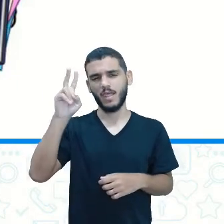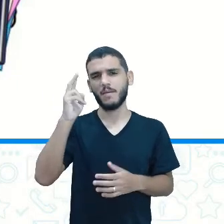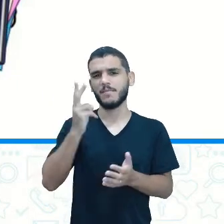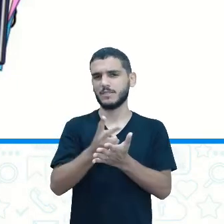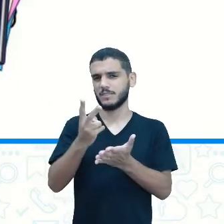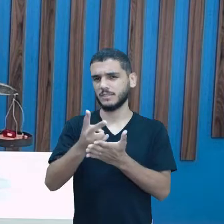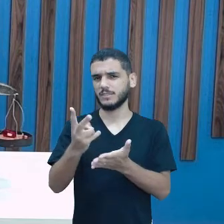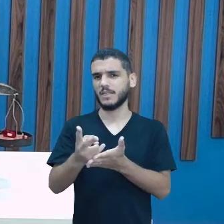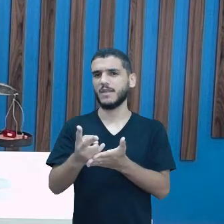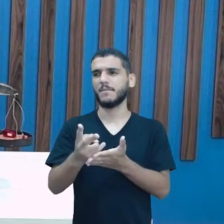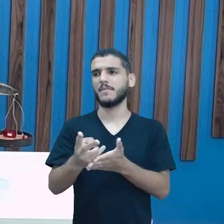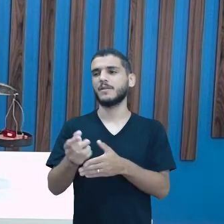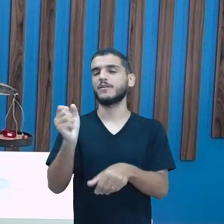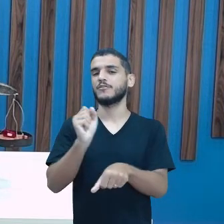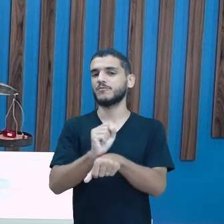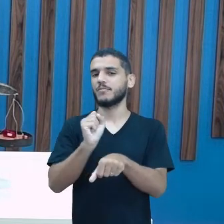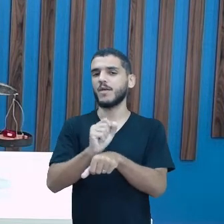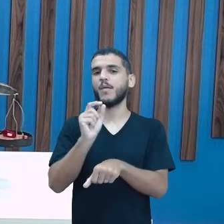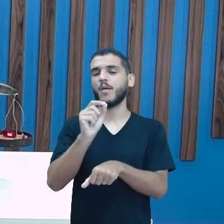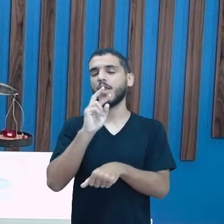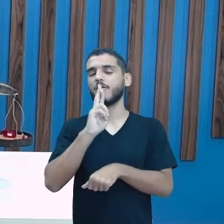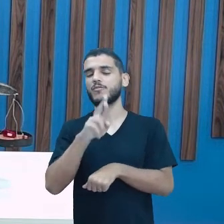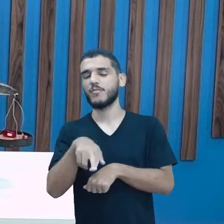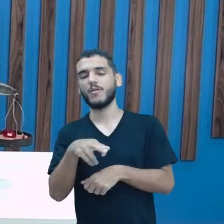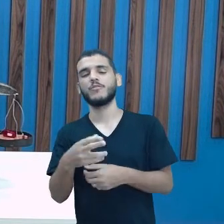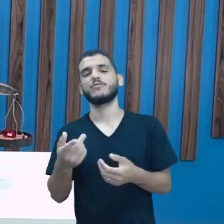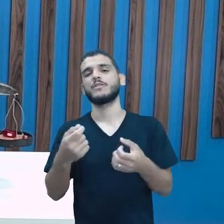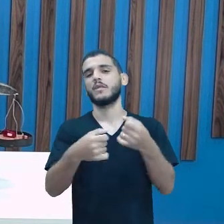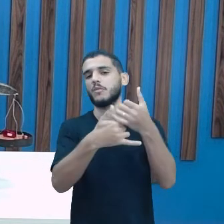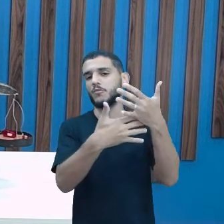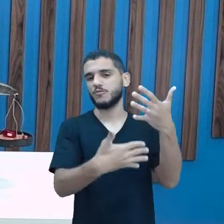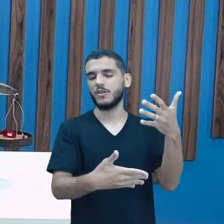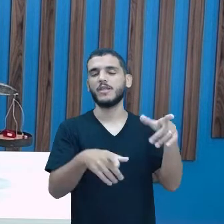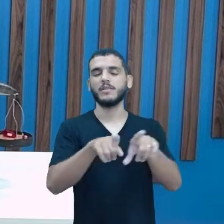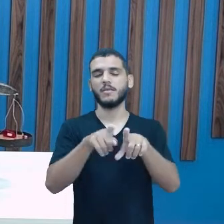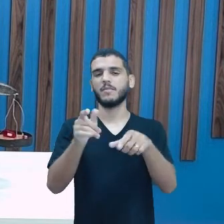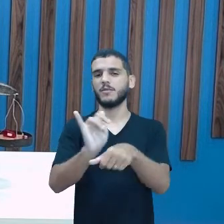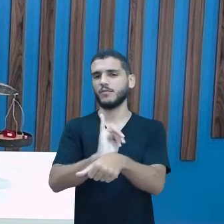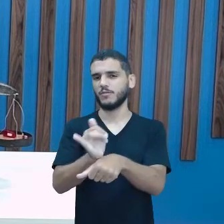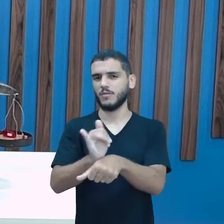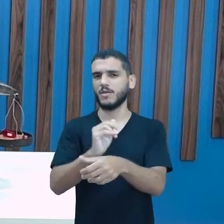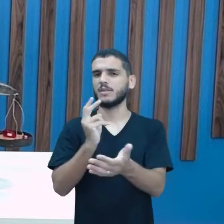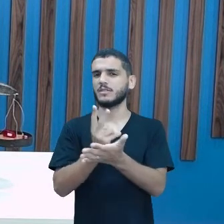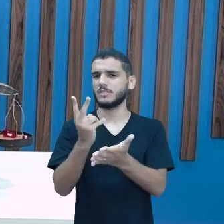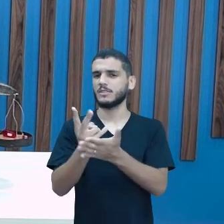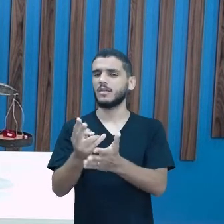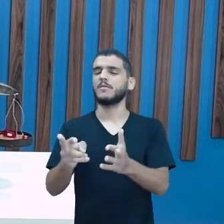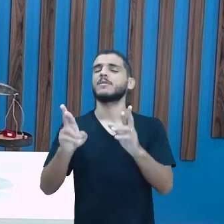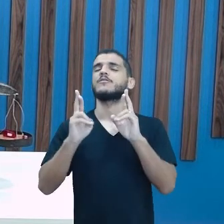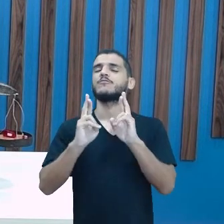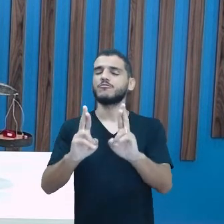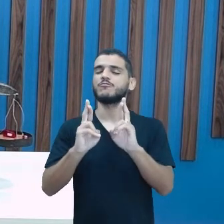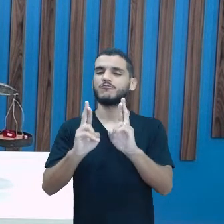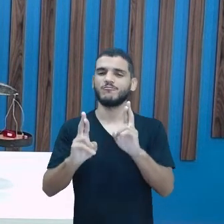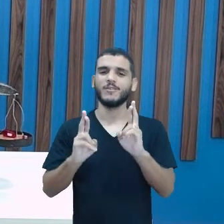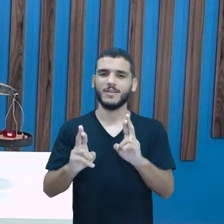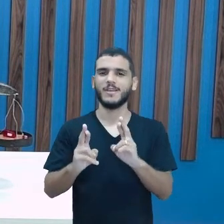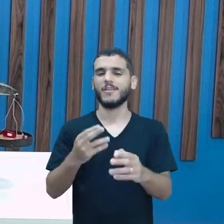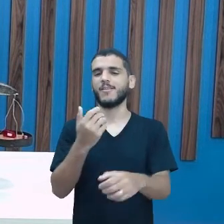acompanhando o resultado desses desafios, tanto no chat quanto no YouTube. E eu fico sempre aguardando que os